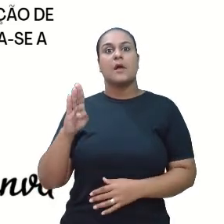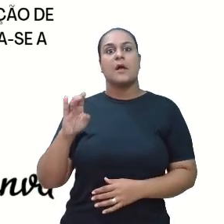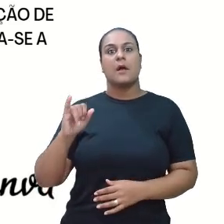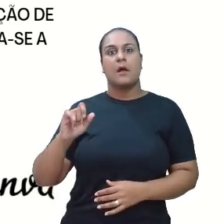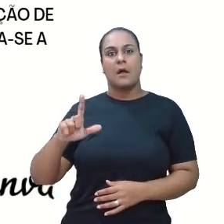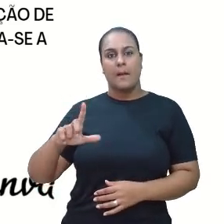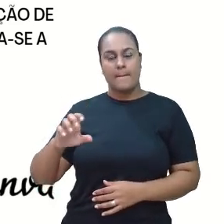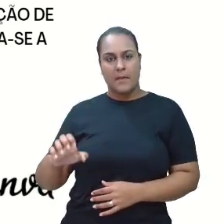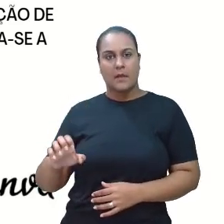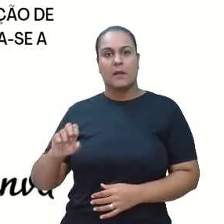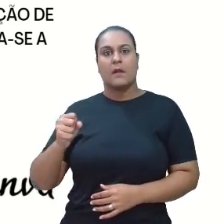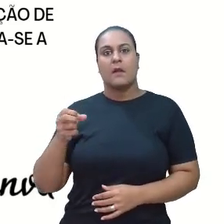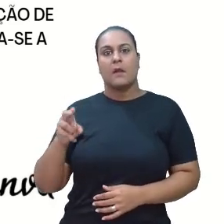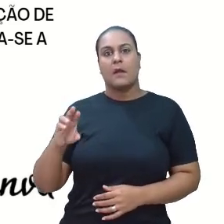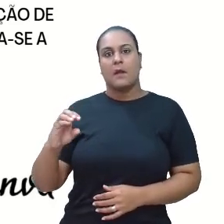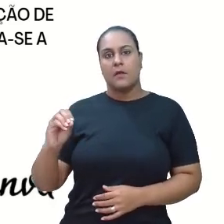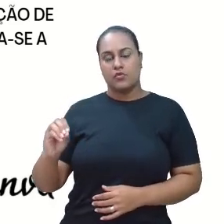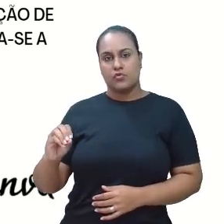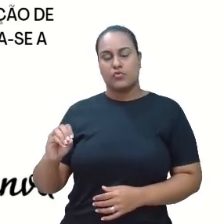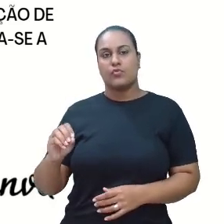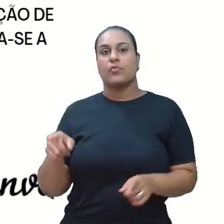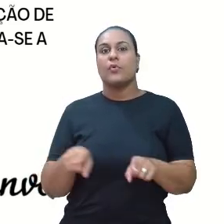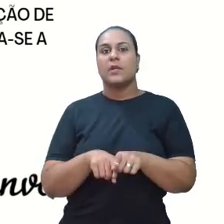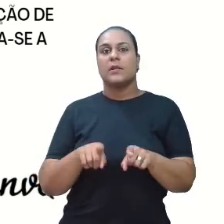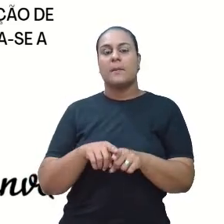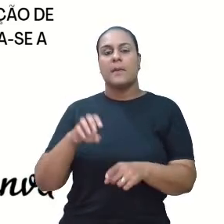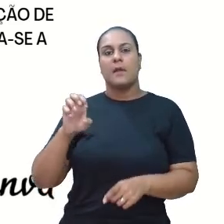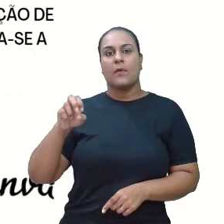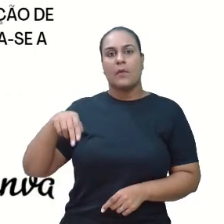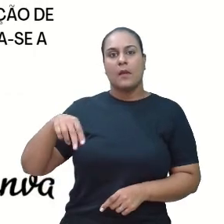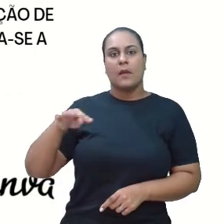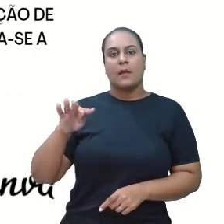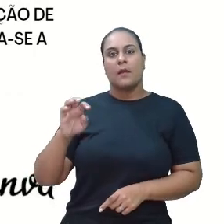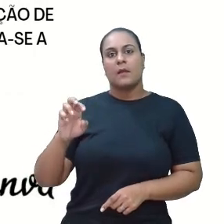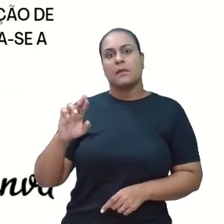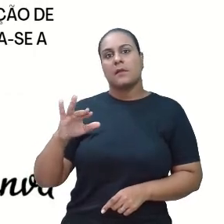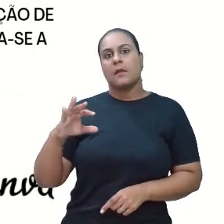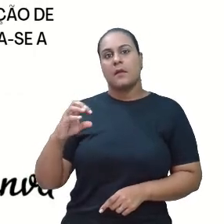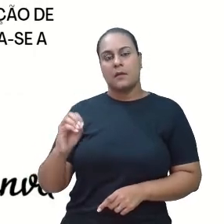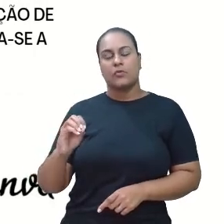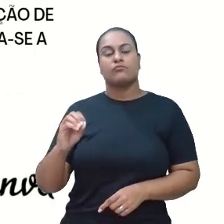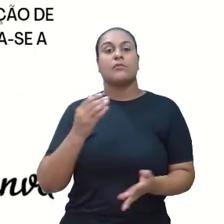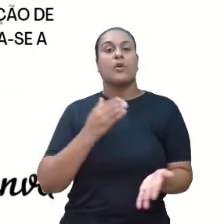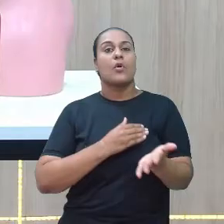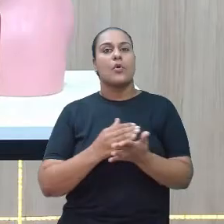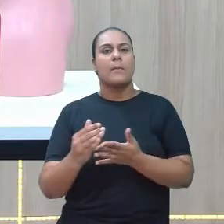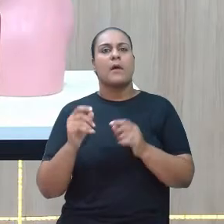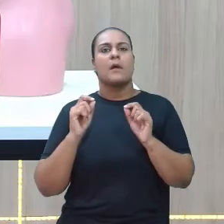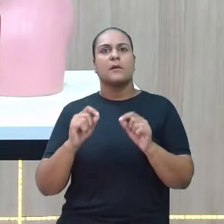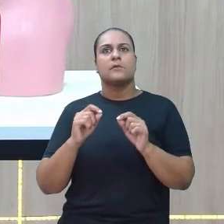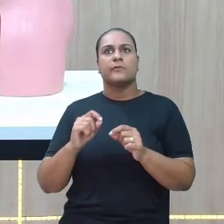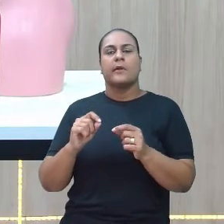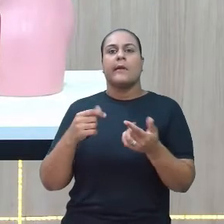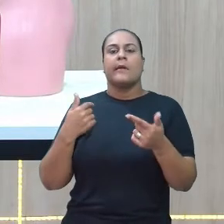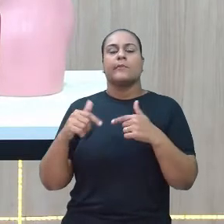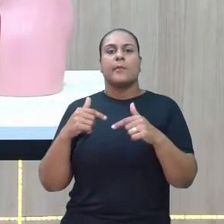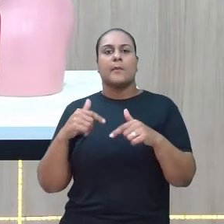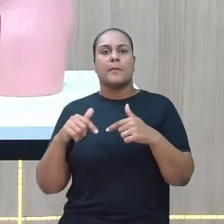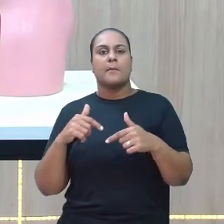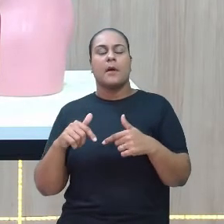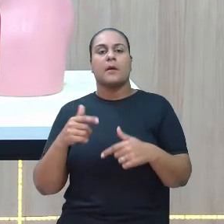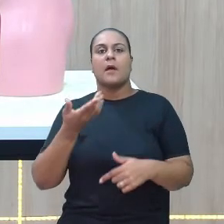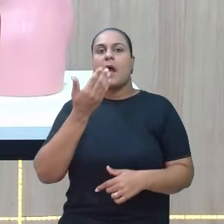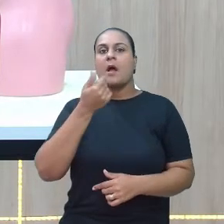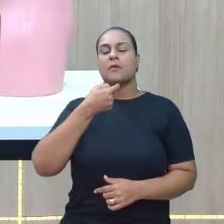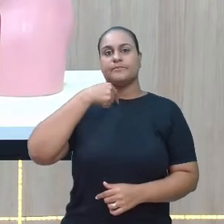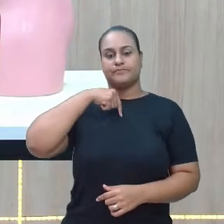suco pancreático e suco entérico. Então, esses aí, eles começam a atuar também na